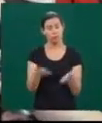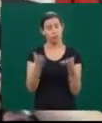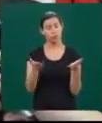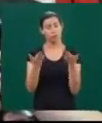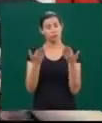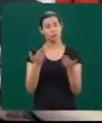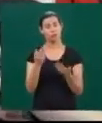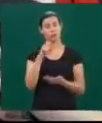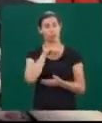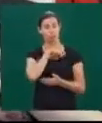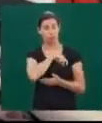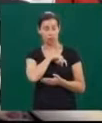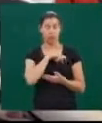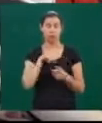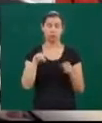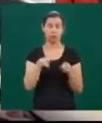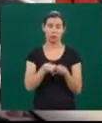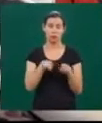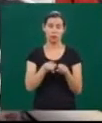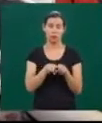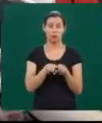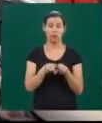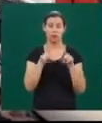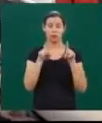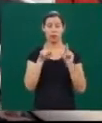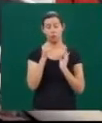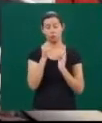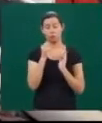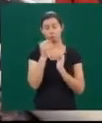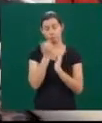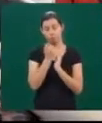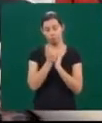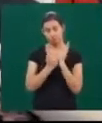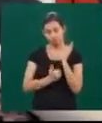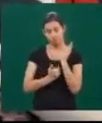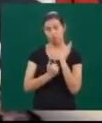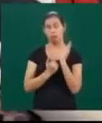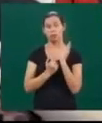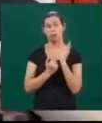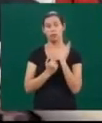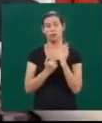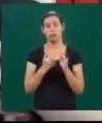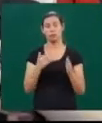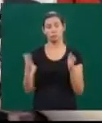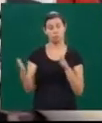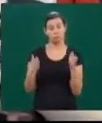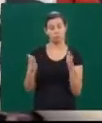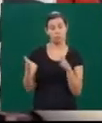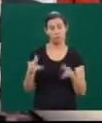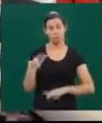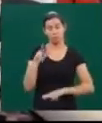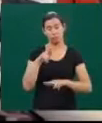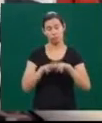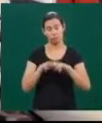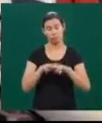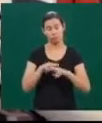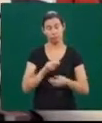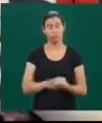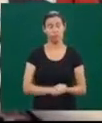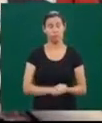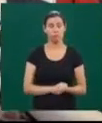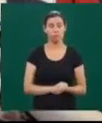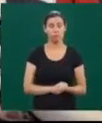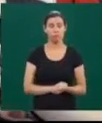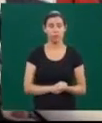é pela lei penal, né? Ele tem que existir, é claro. Mas elas vão ficando porque